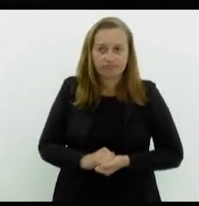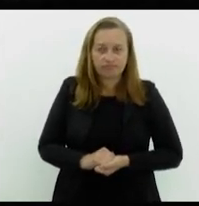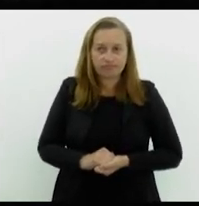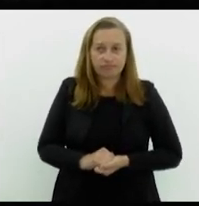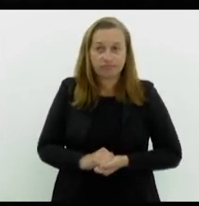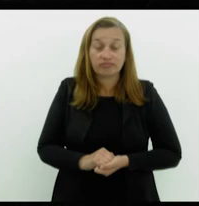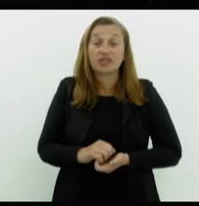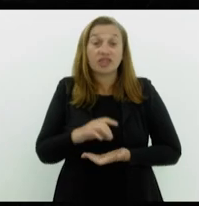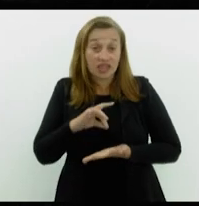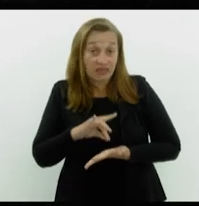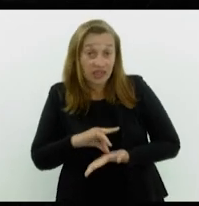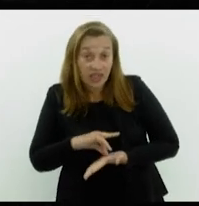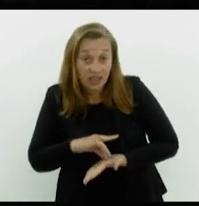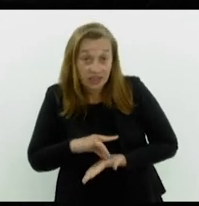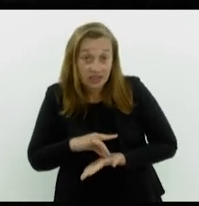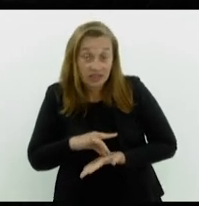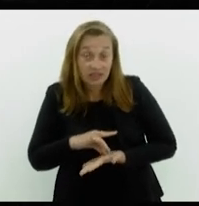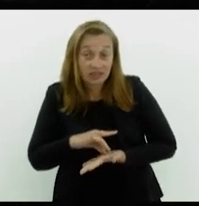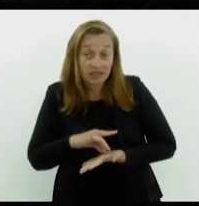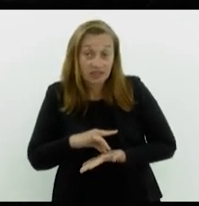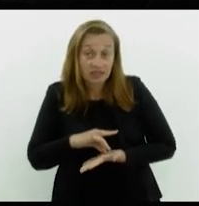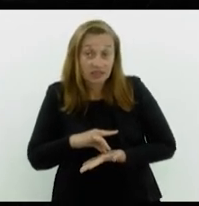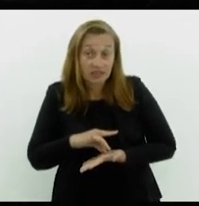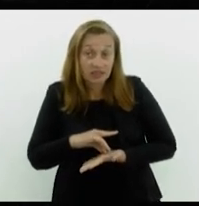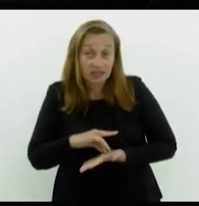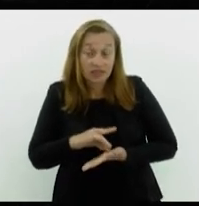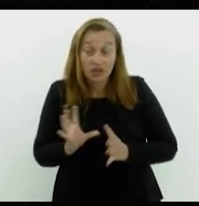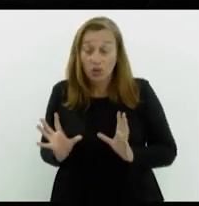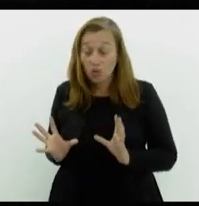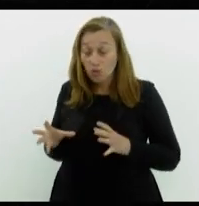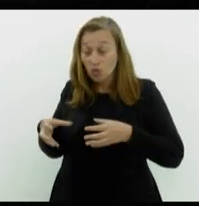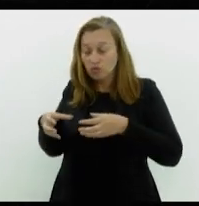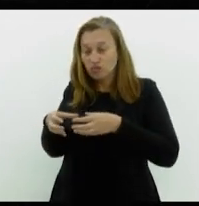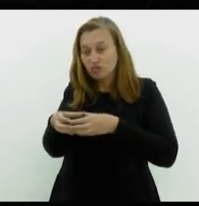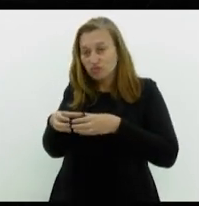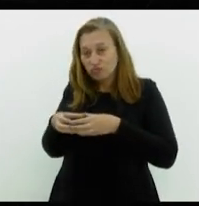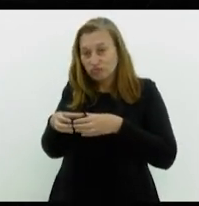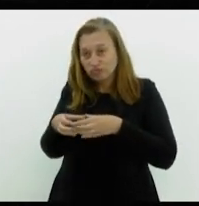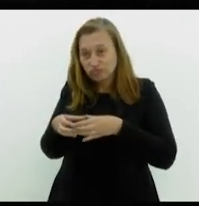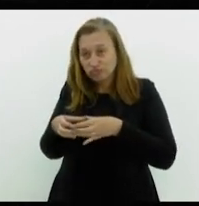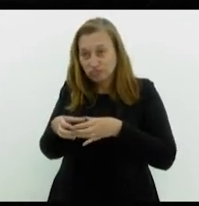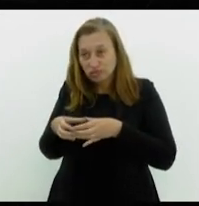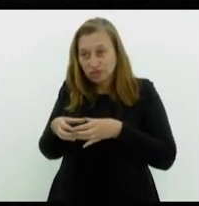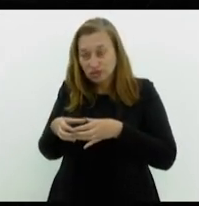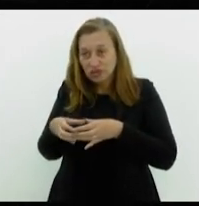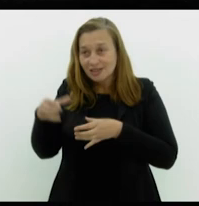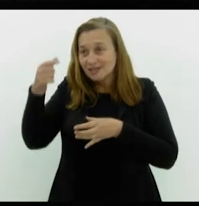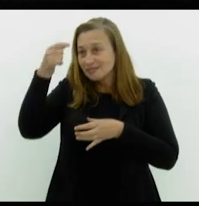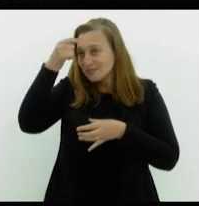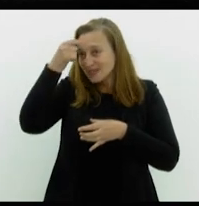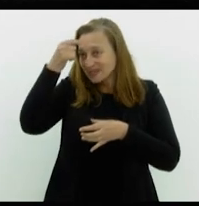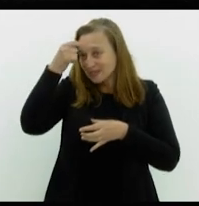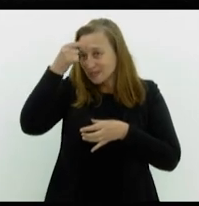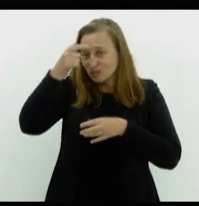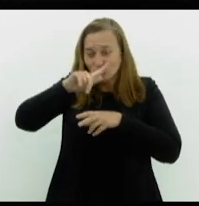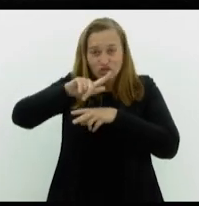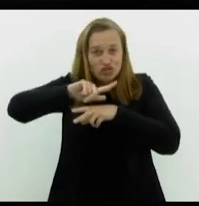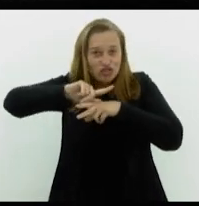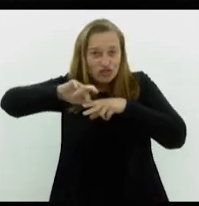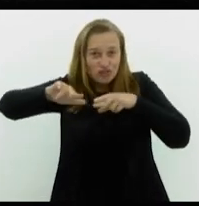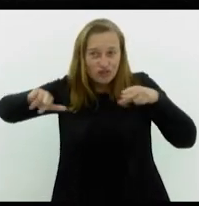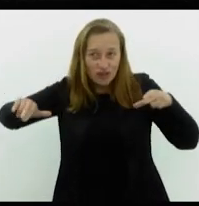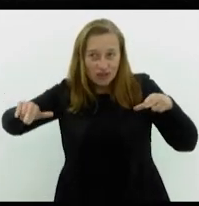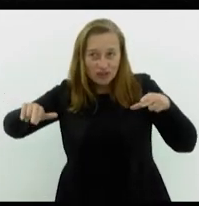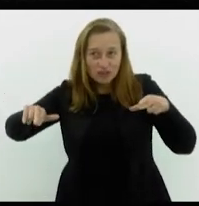E a verdade é o conjunto de pensamentos e de credos dessa população,